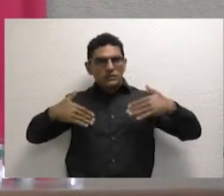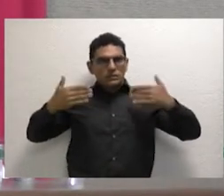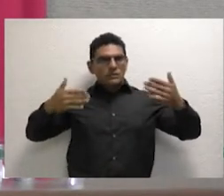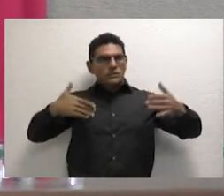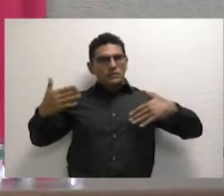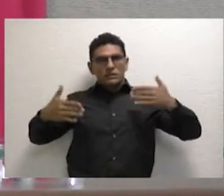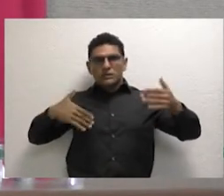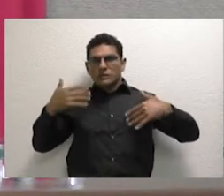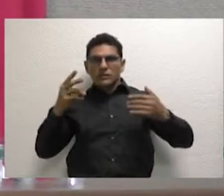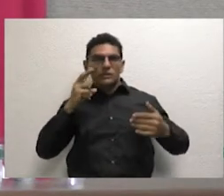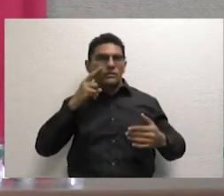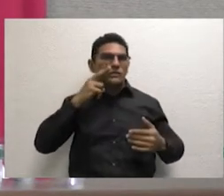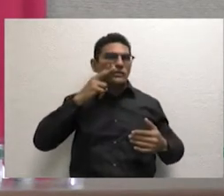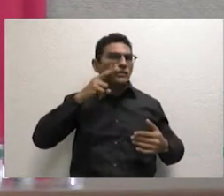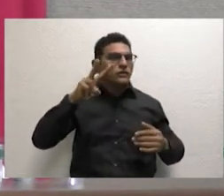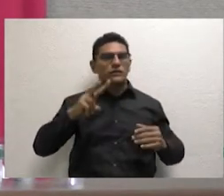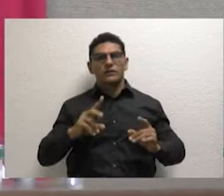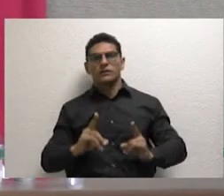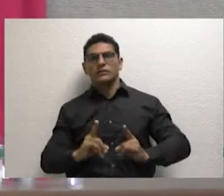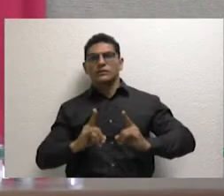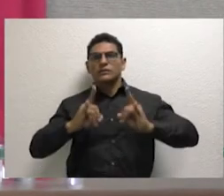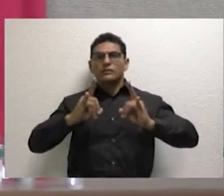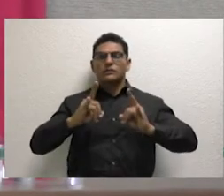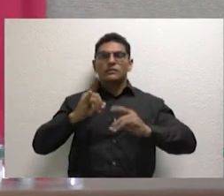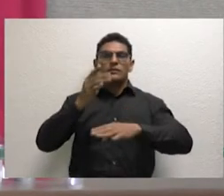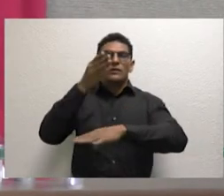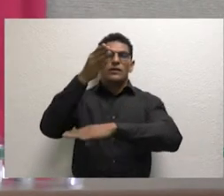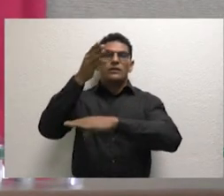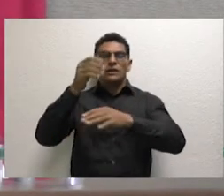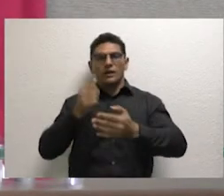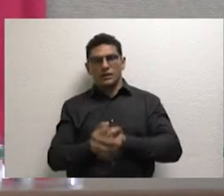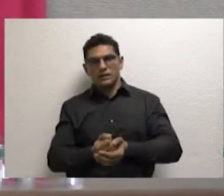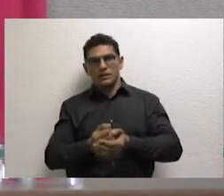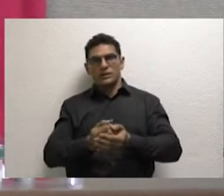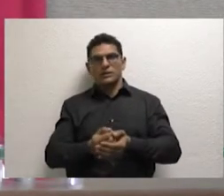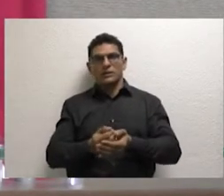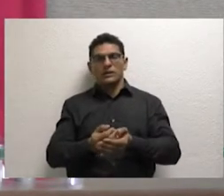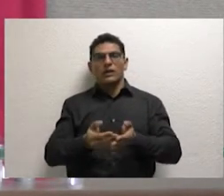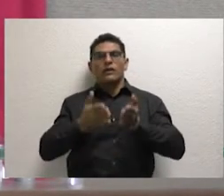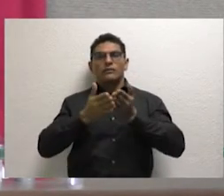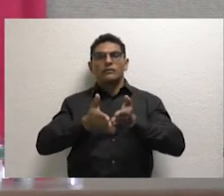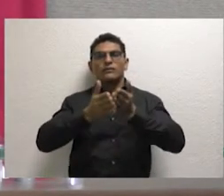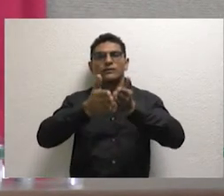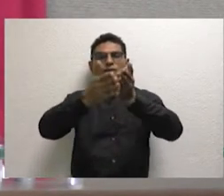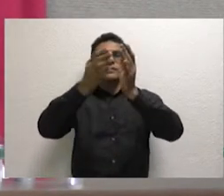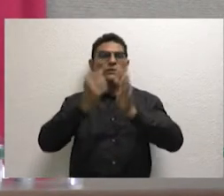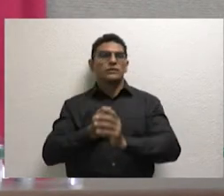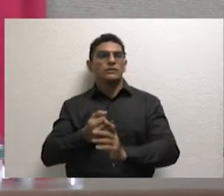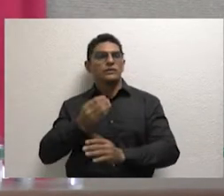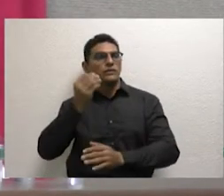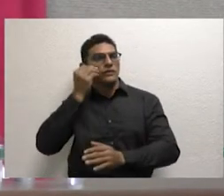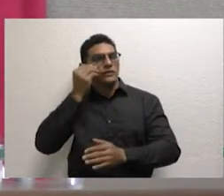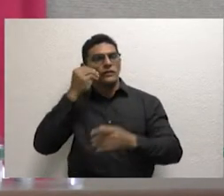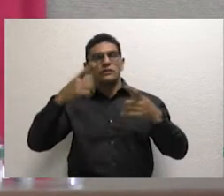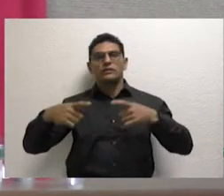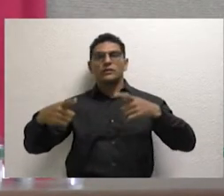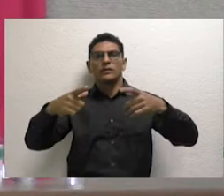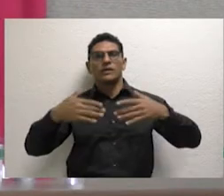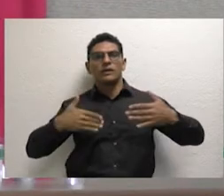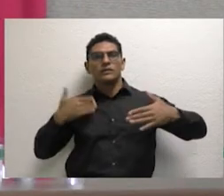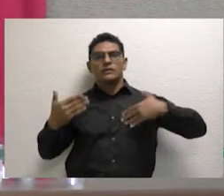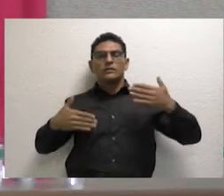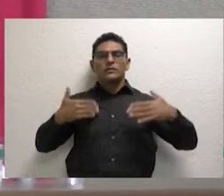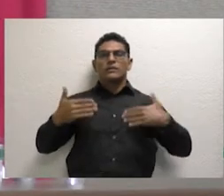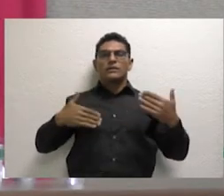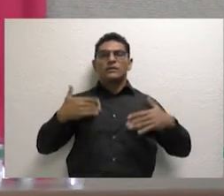hotéis, alguns flutuantes, algumas alternativas turísticas ali no município. e eu acredito que o